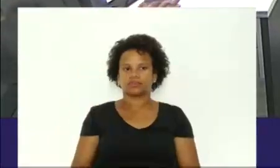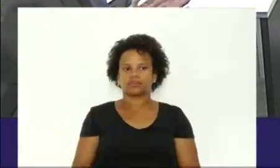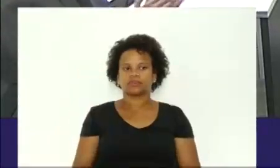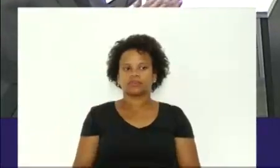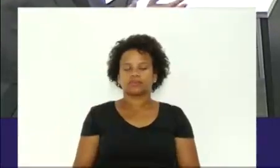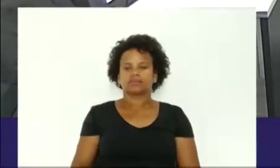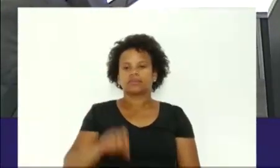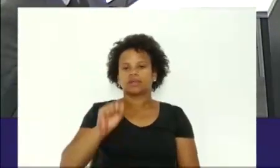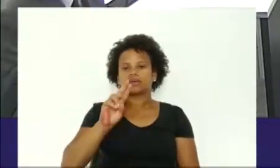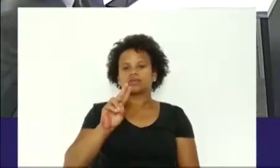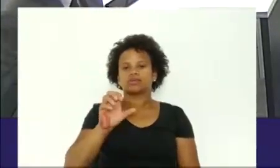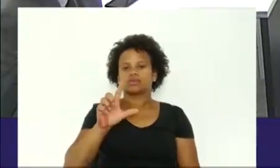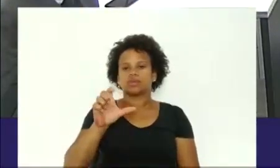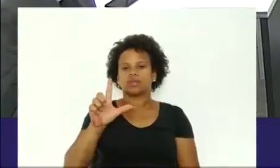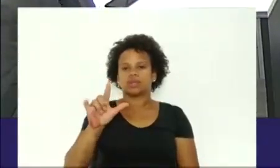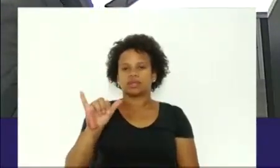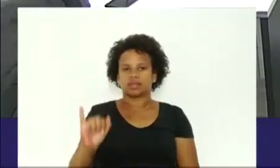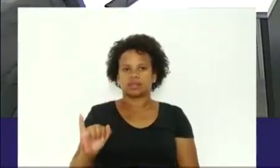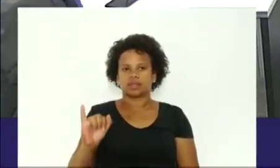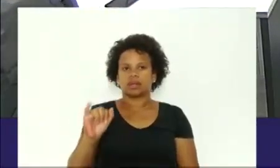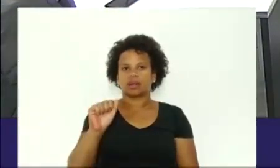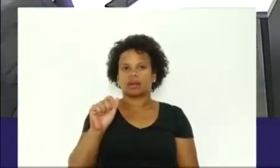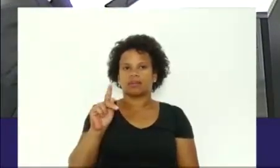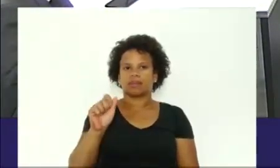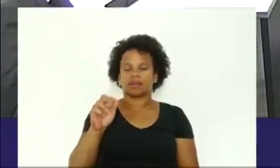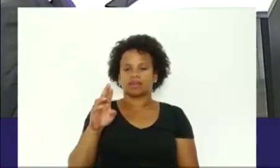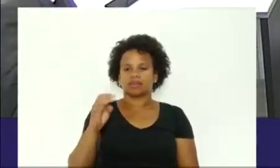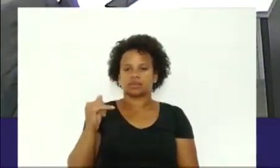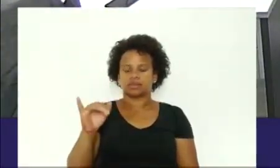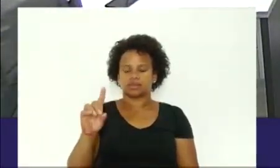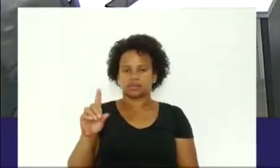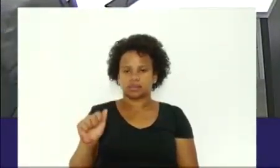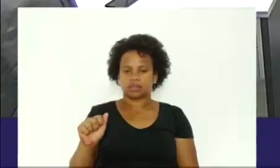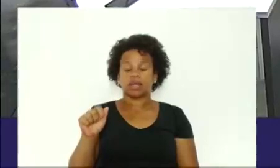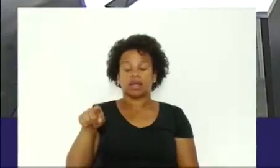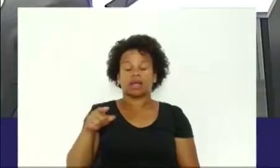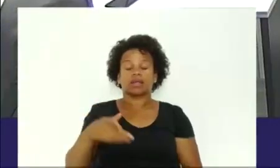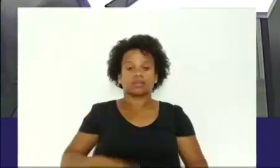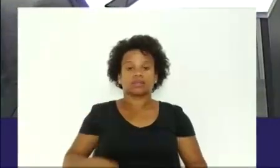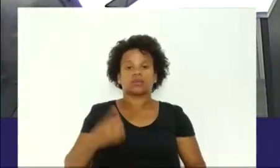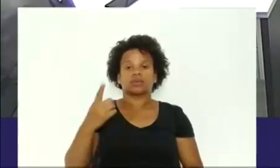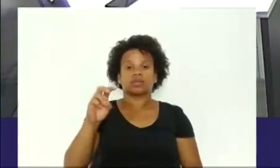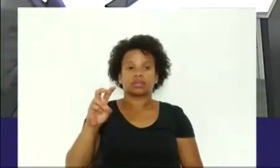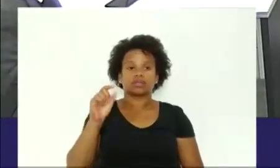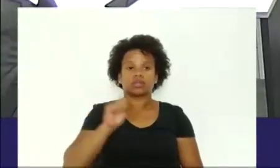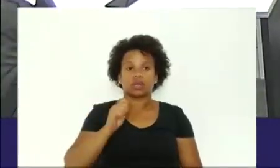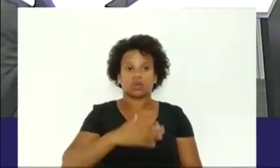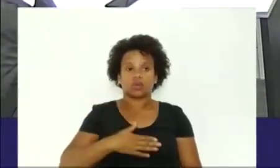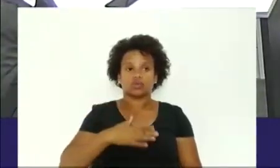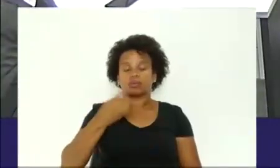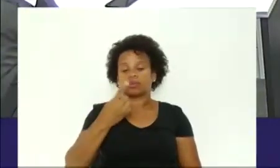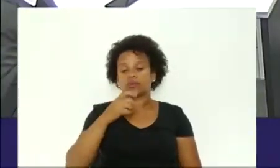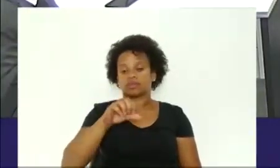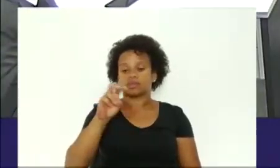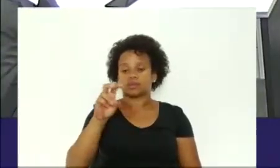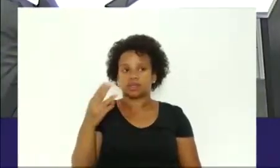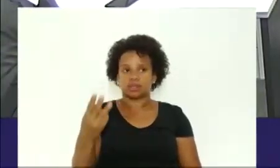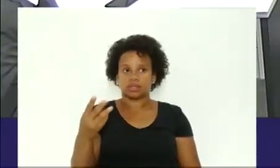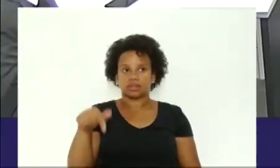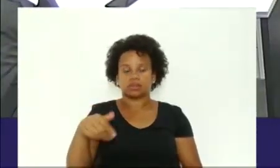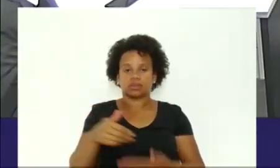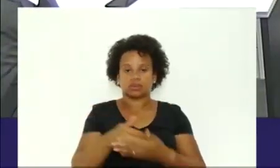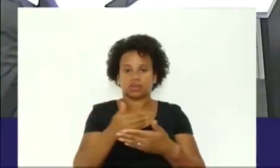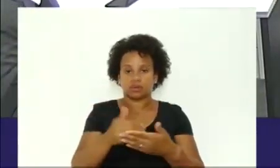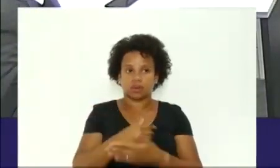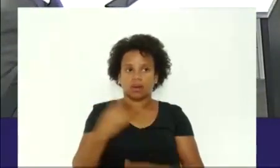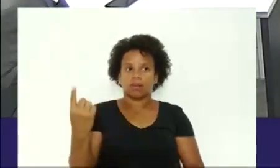Sueli Aparecida Soares Xavier nasceu em 15 de agosto de 1953 em Botucatu. Foi pioneira